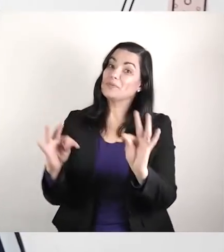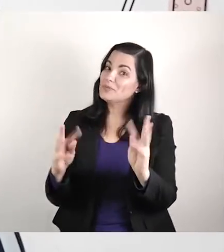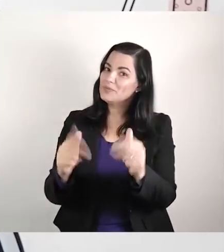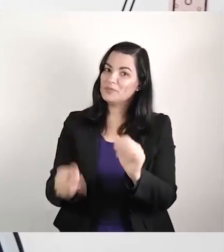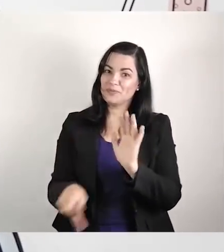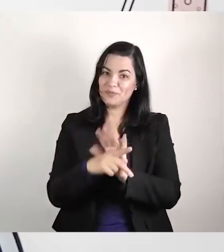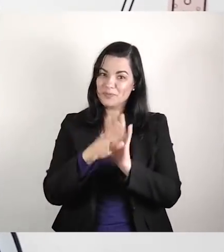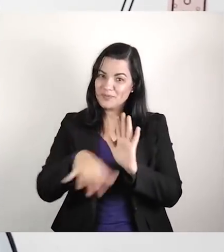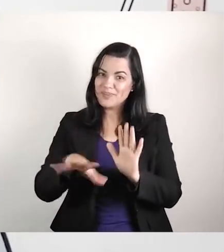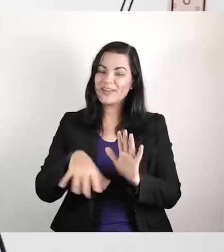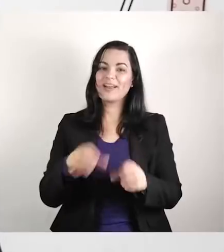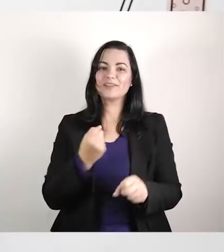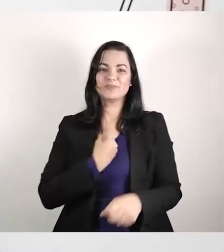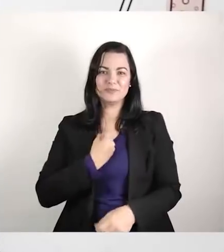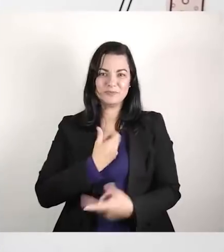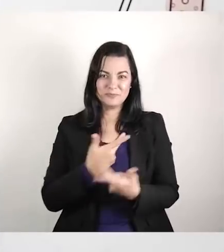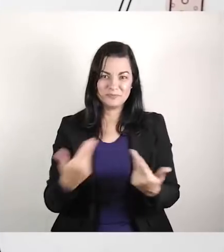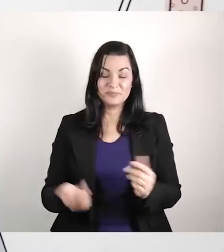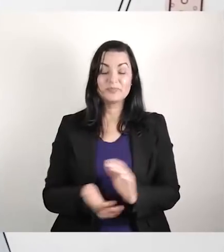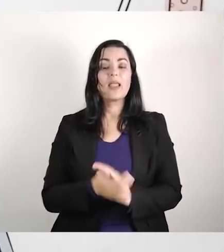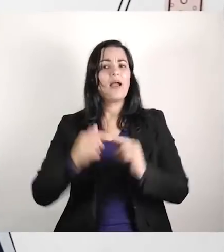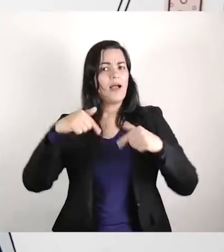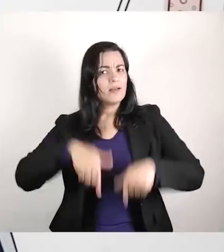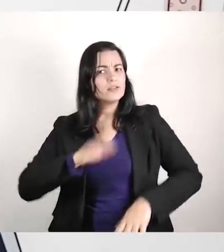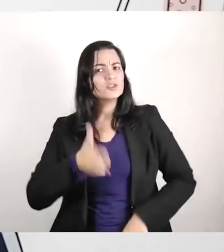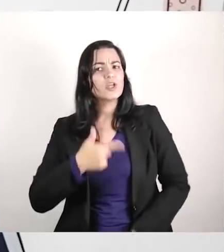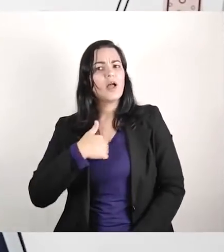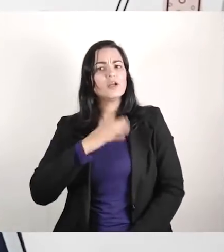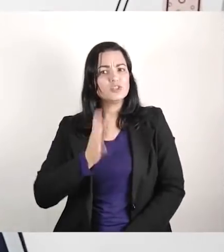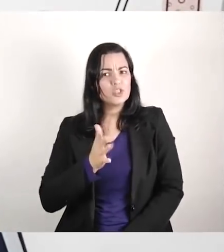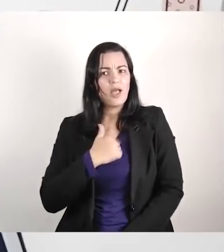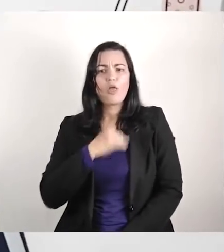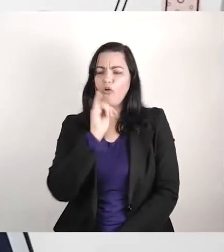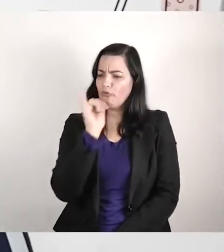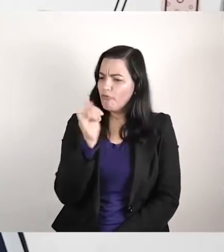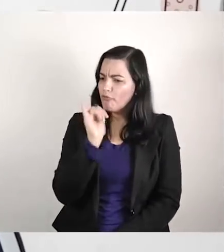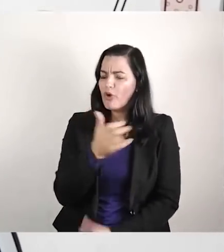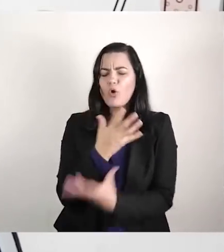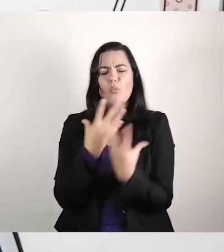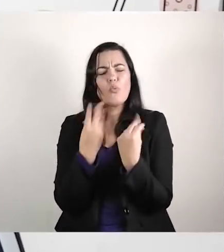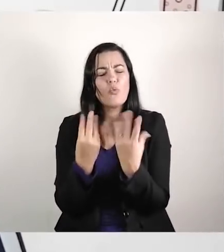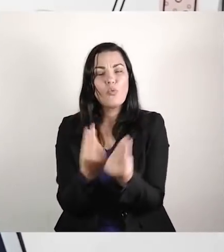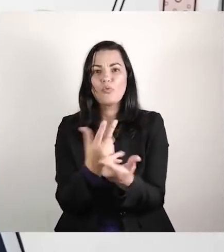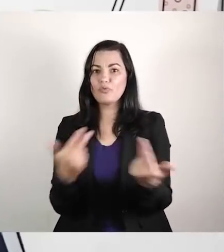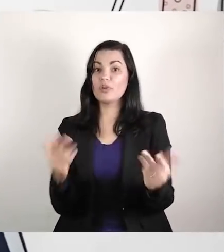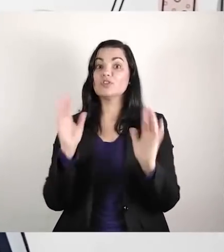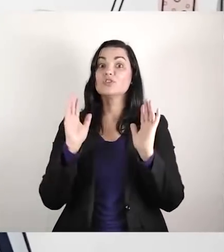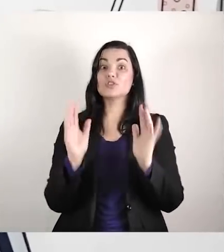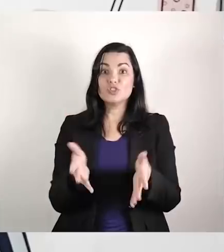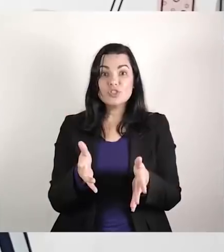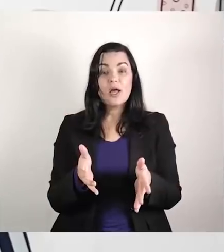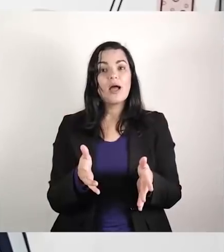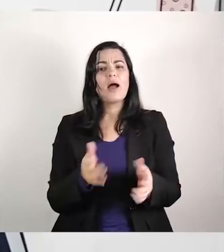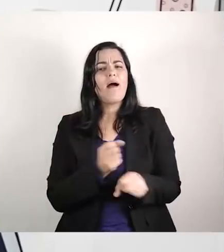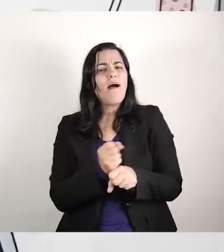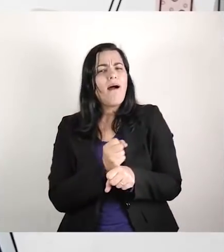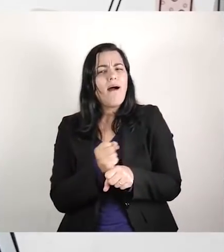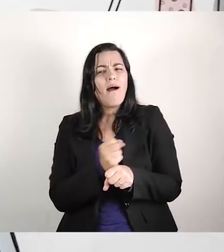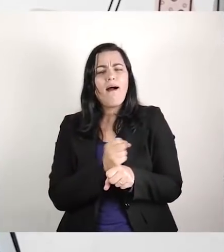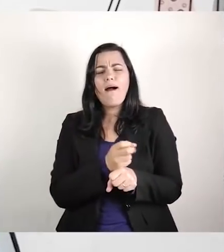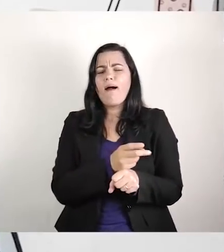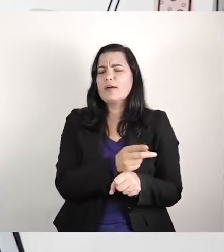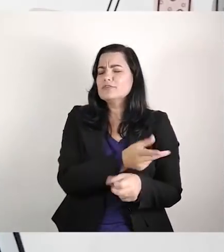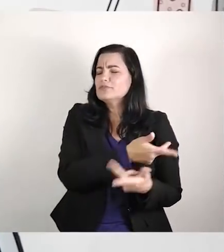E olha, eu já contei aqui para vocês muitas coisas, já passamos por muitos e muitos